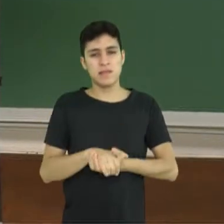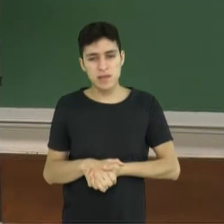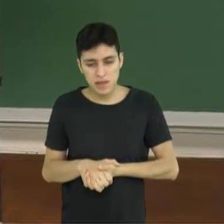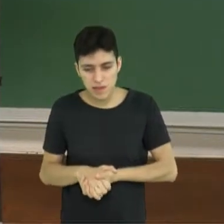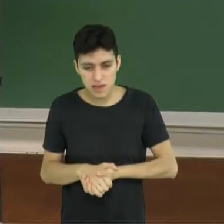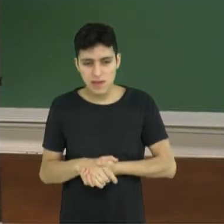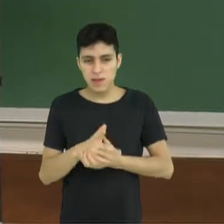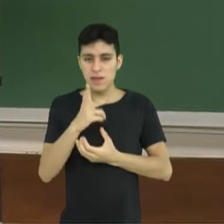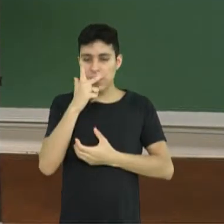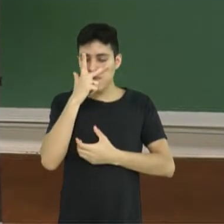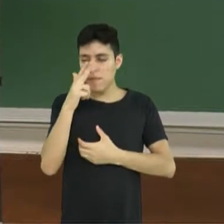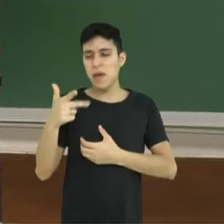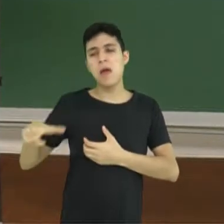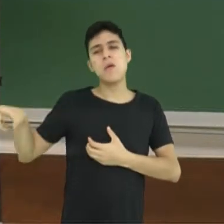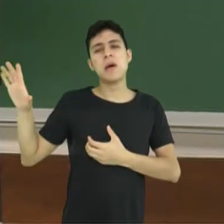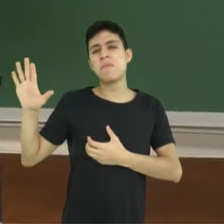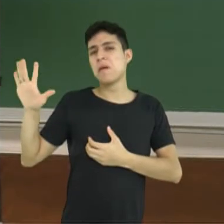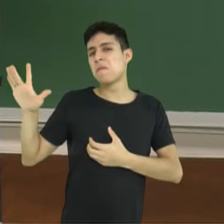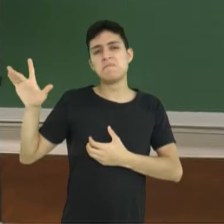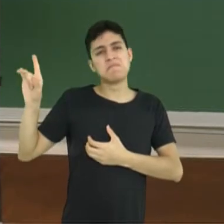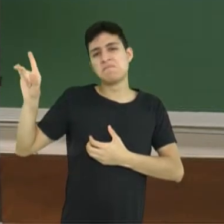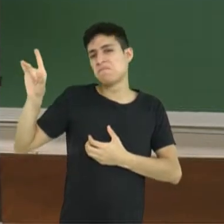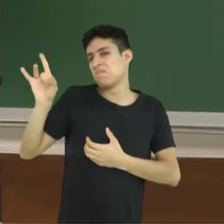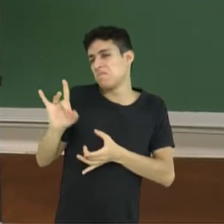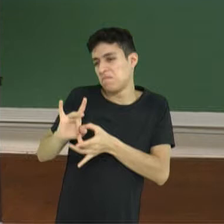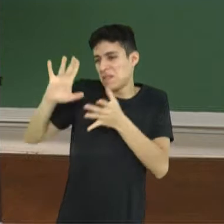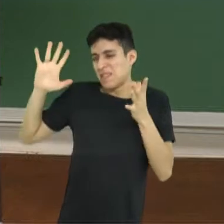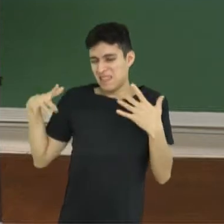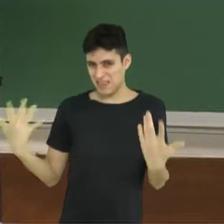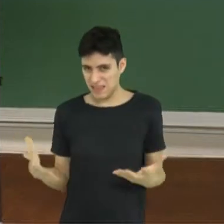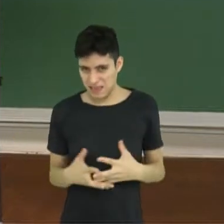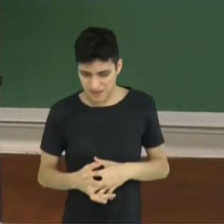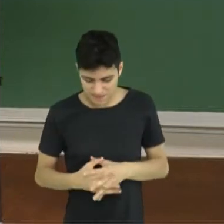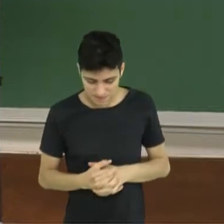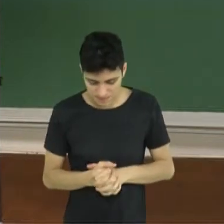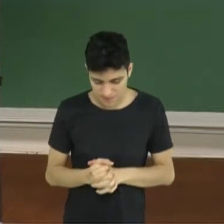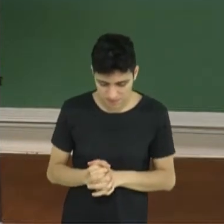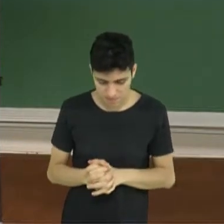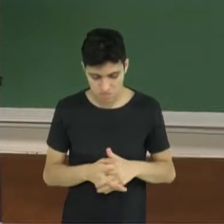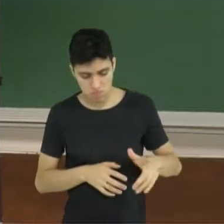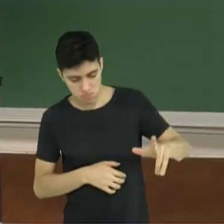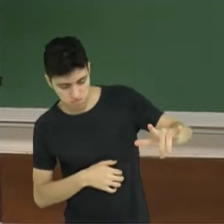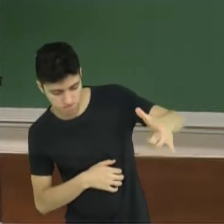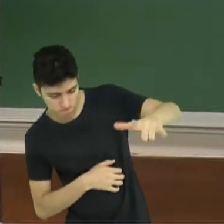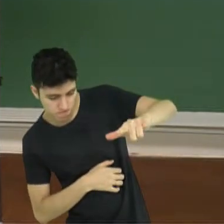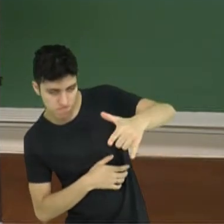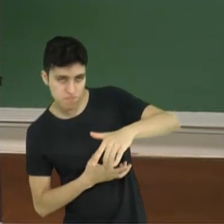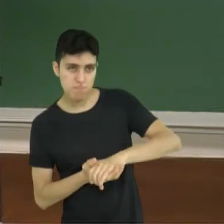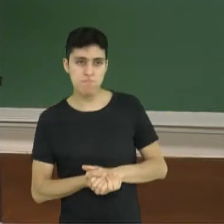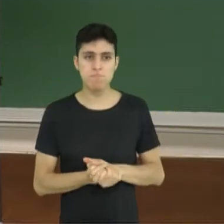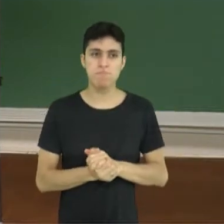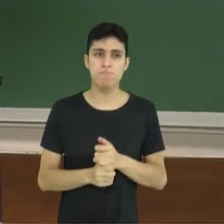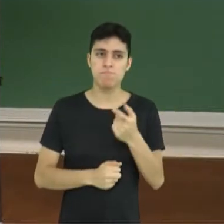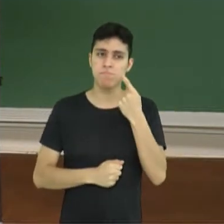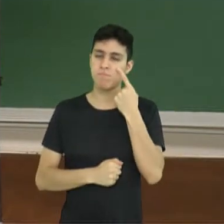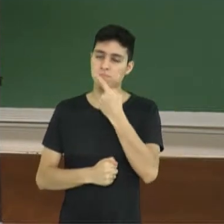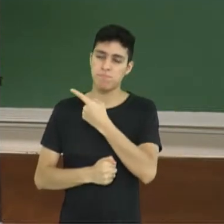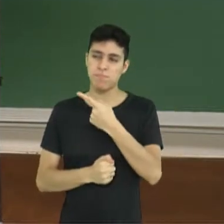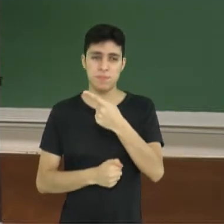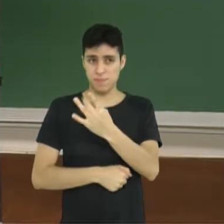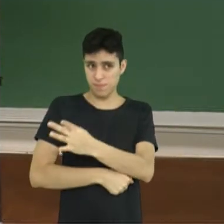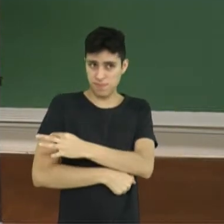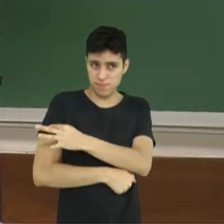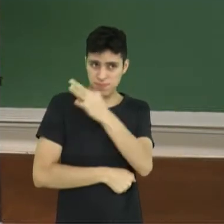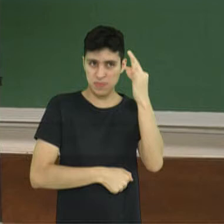livrando a outra mão para você fazer o que quiser, né? Então, manipulação direta do bunraku, né? Essa é uma